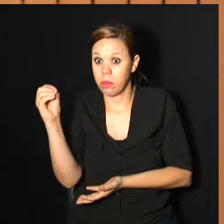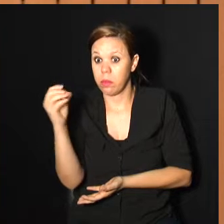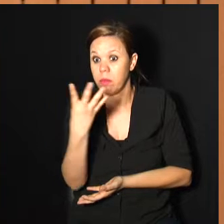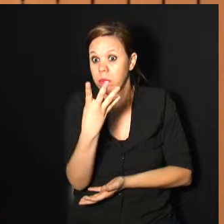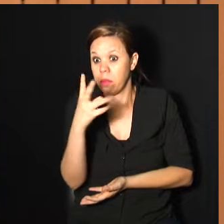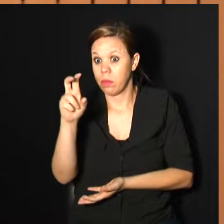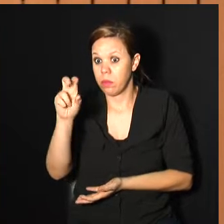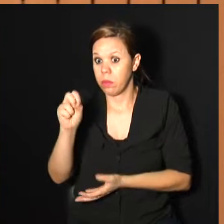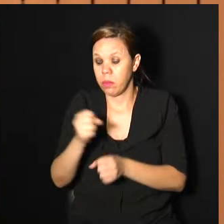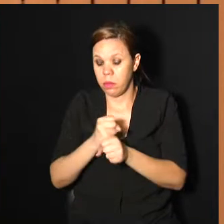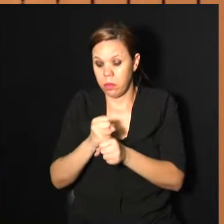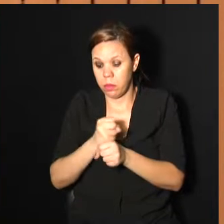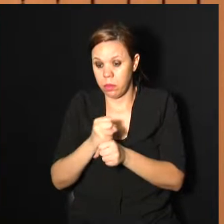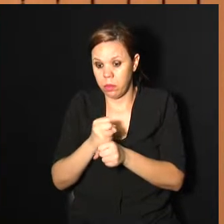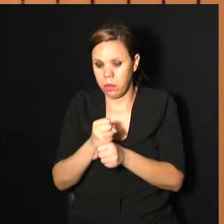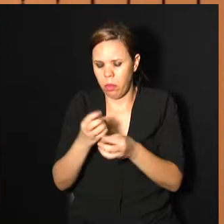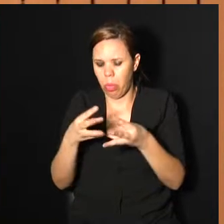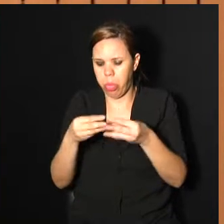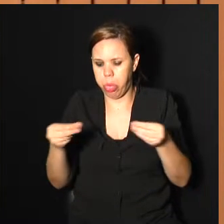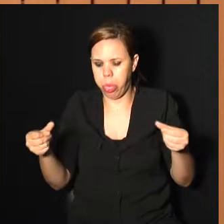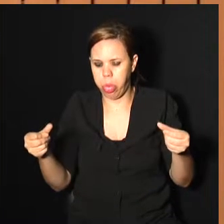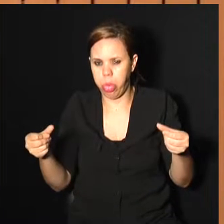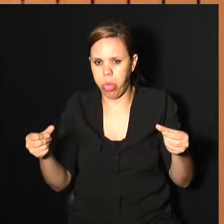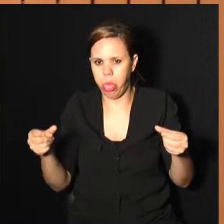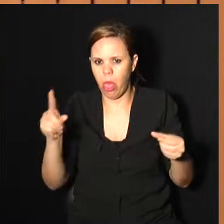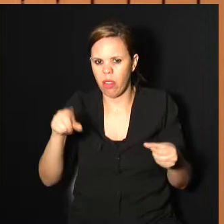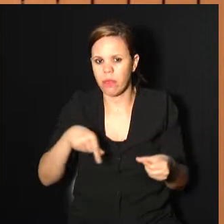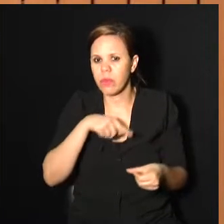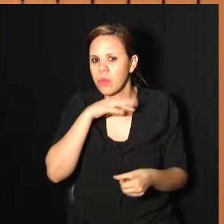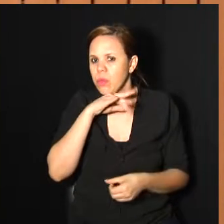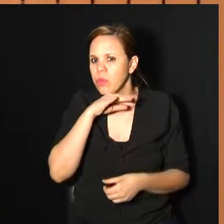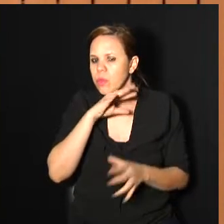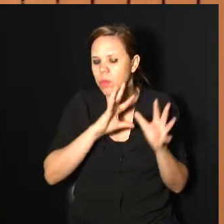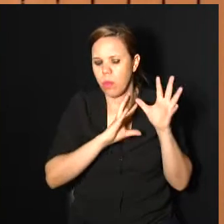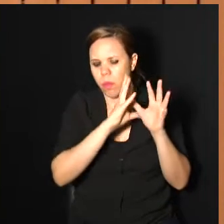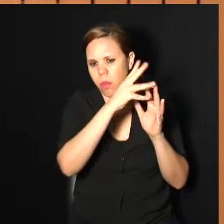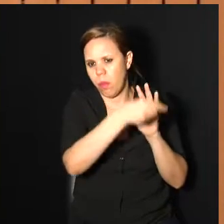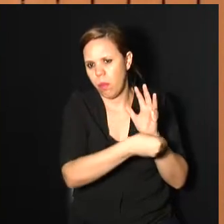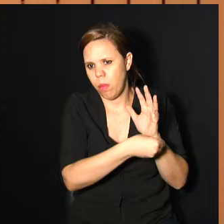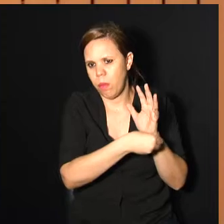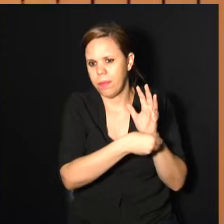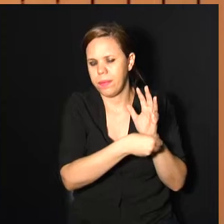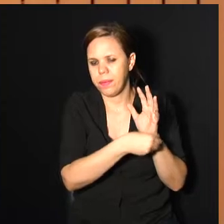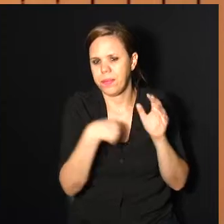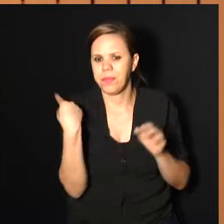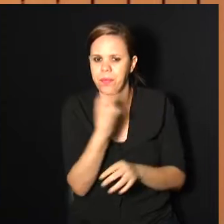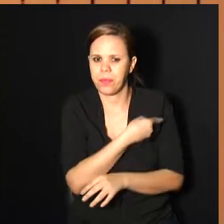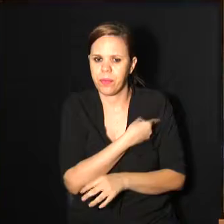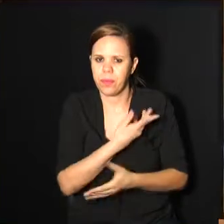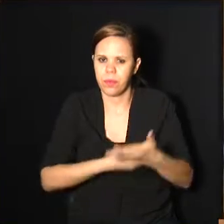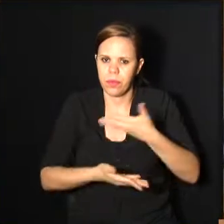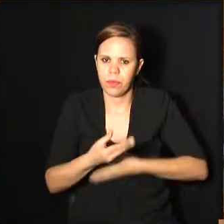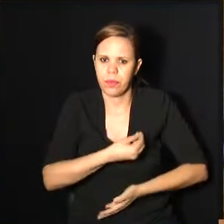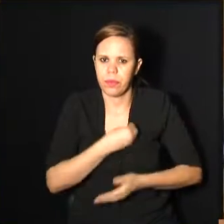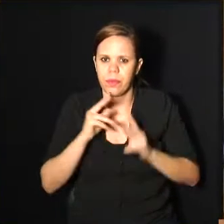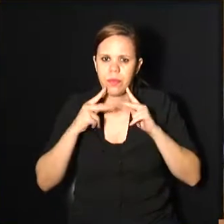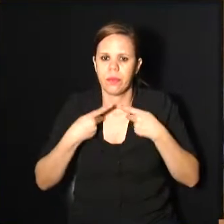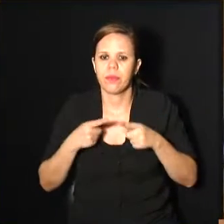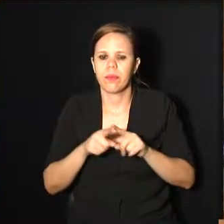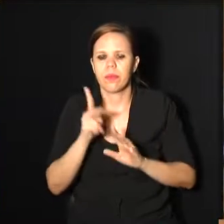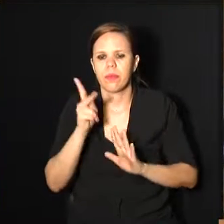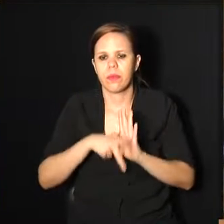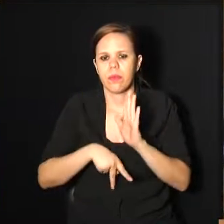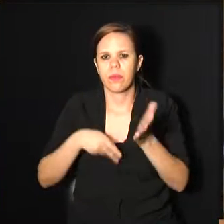se decompor completamente. Isso pode ser extremamente ruim para o meio ambiente e para a nossa convivência. O projeto